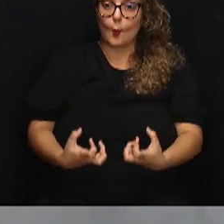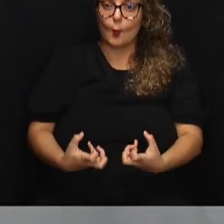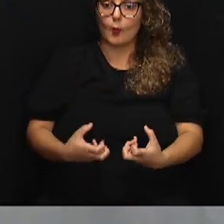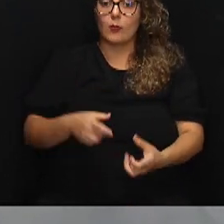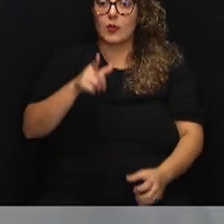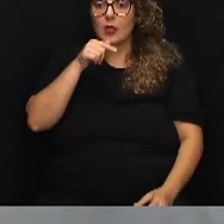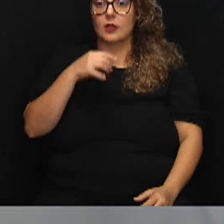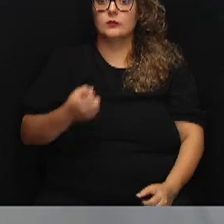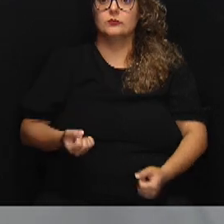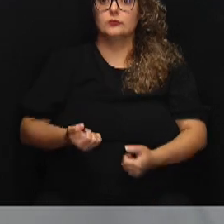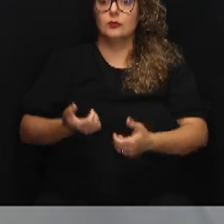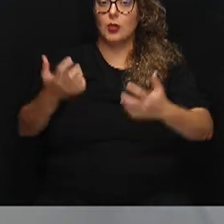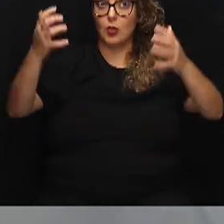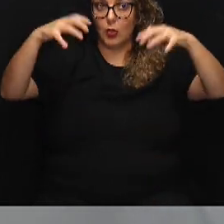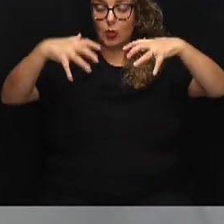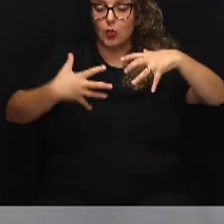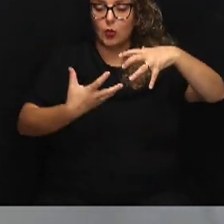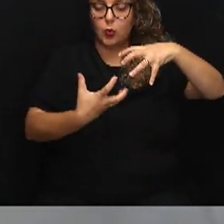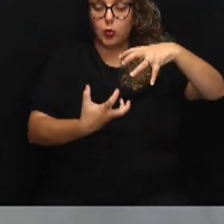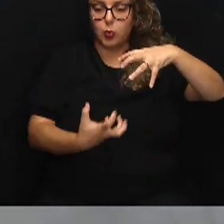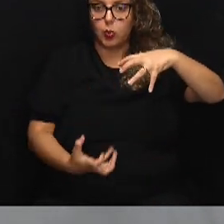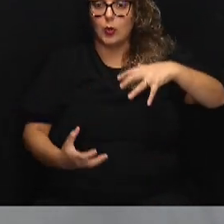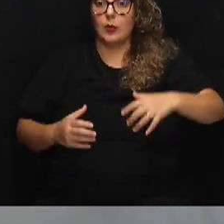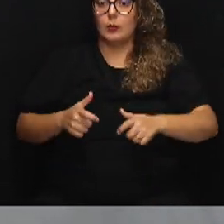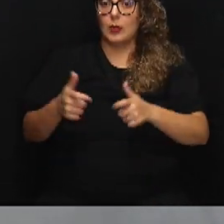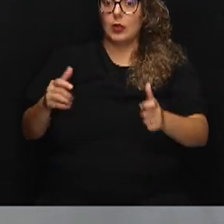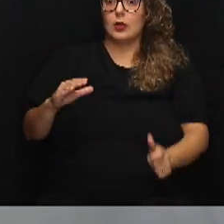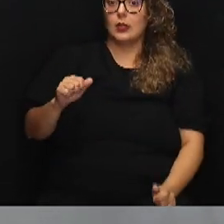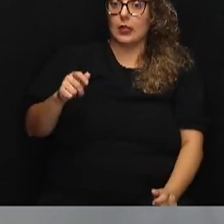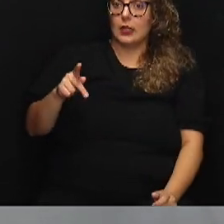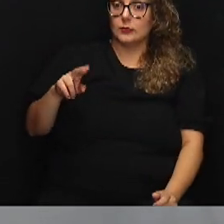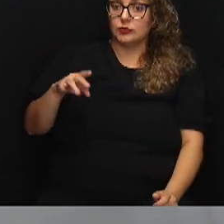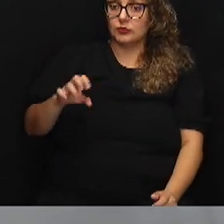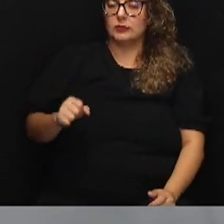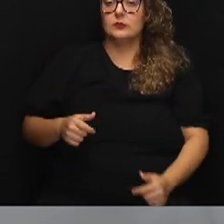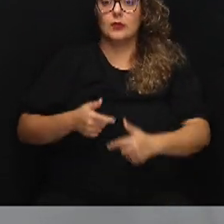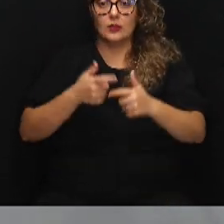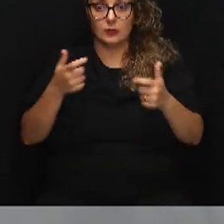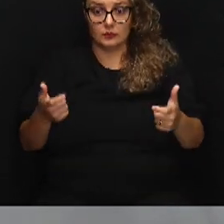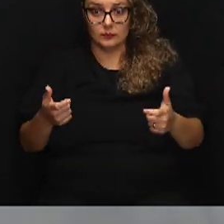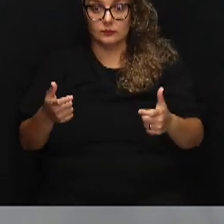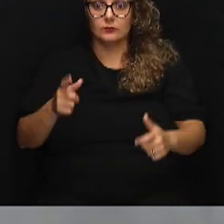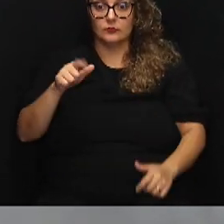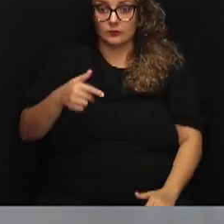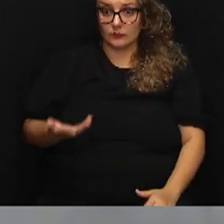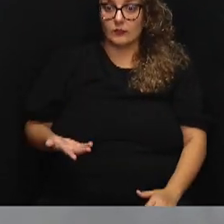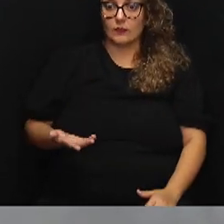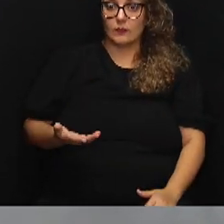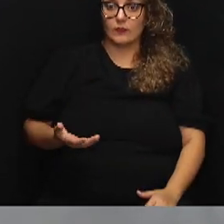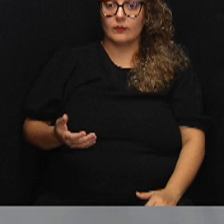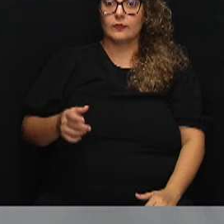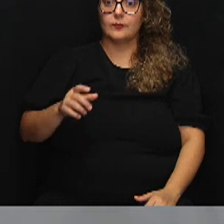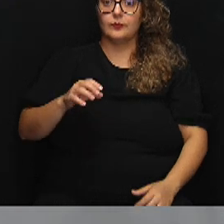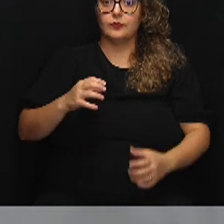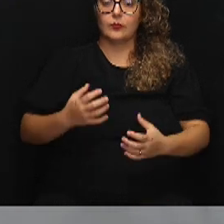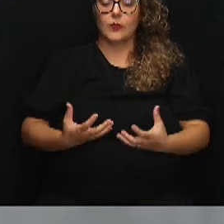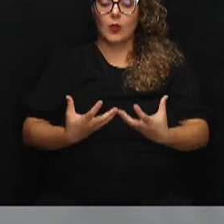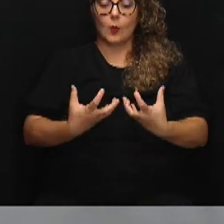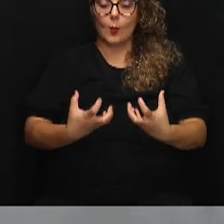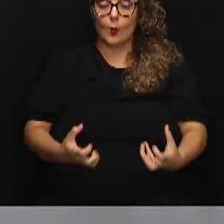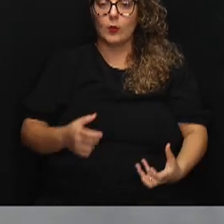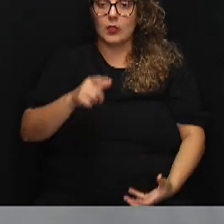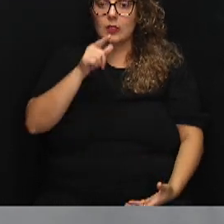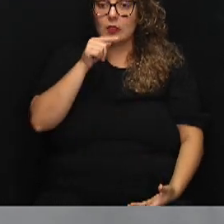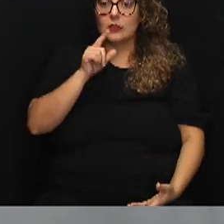água em grandes quantidades. Maior parte de cápsula, maior volume de cápsula, é preenchida por água, depois de